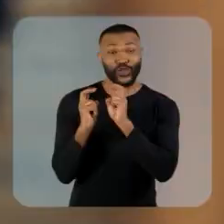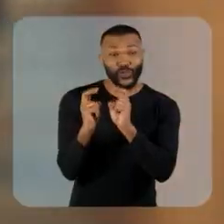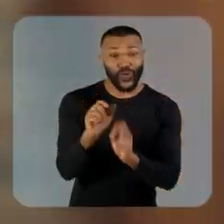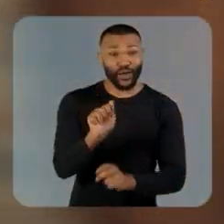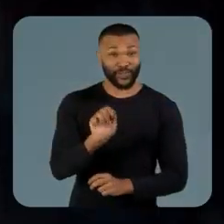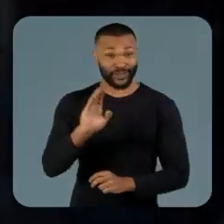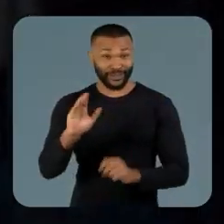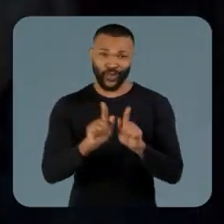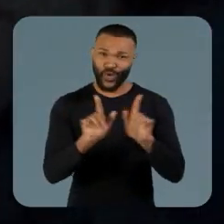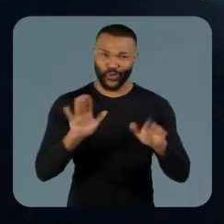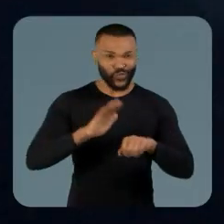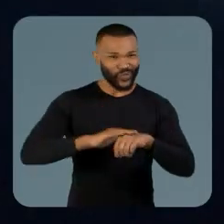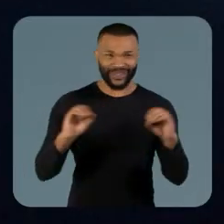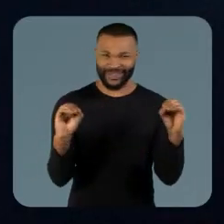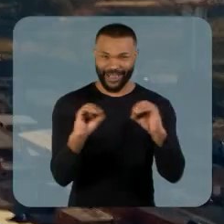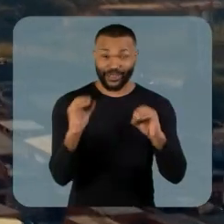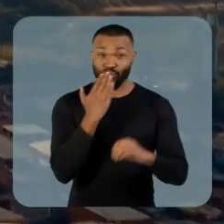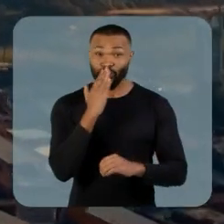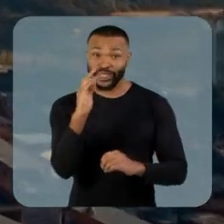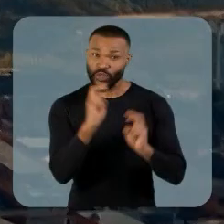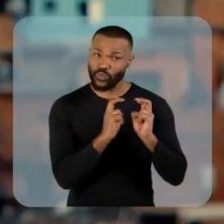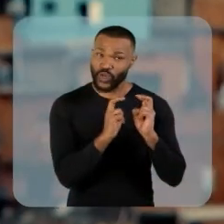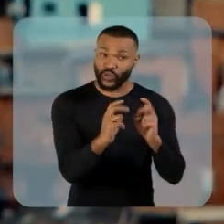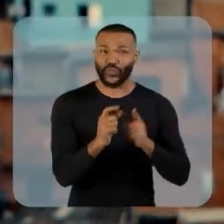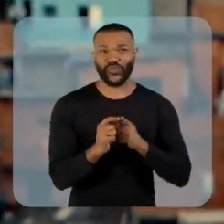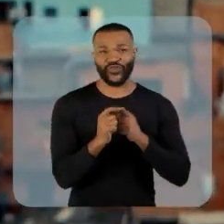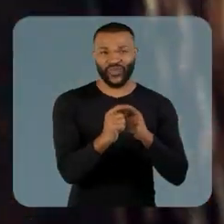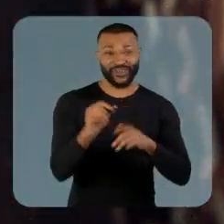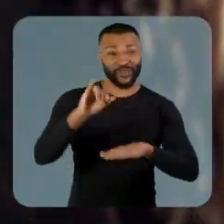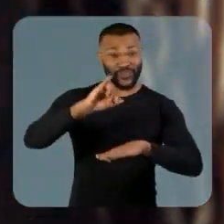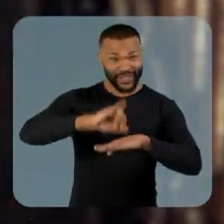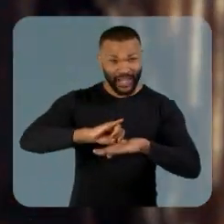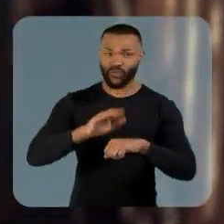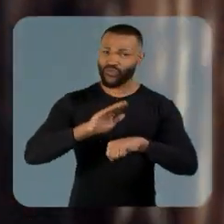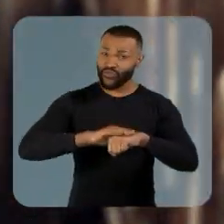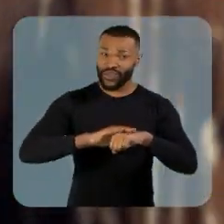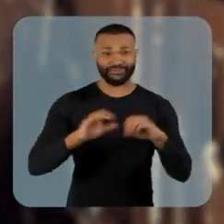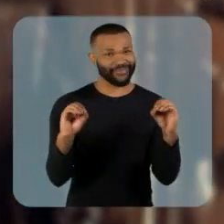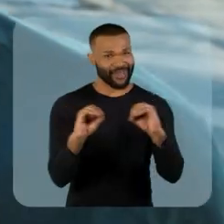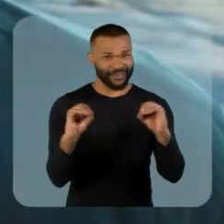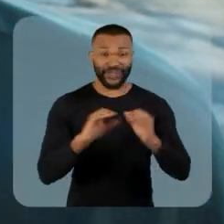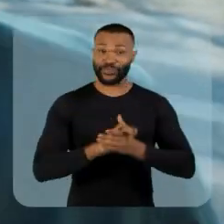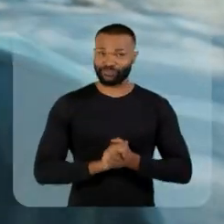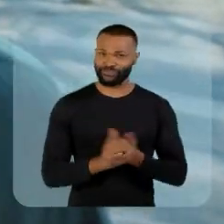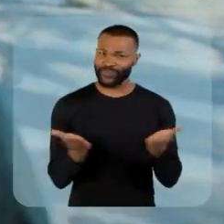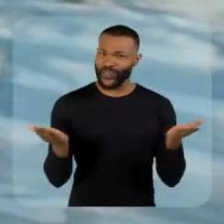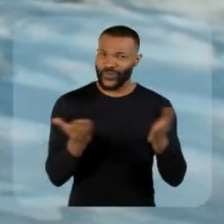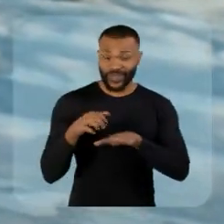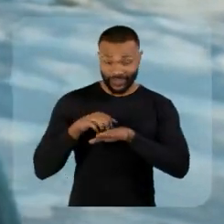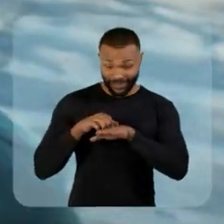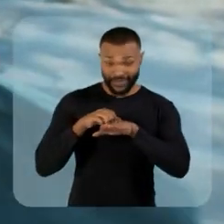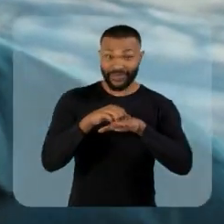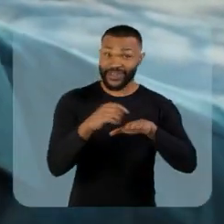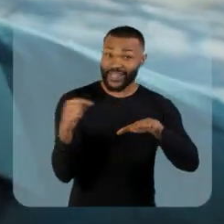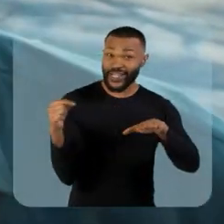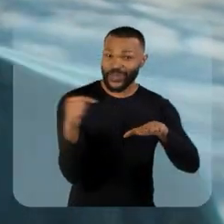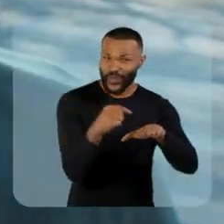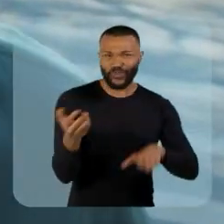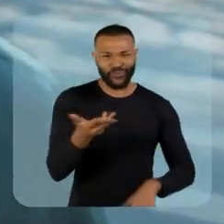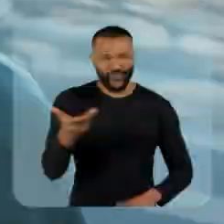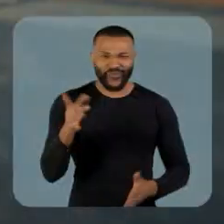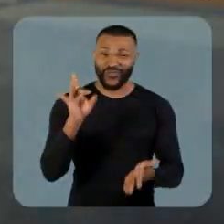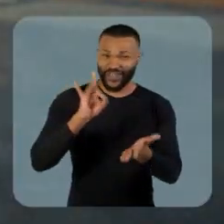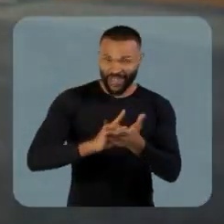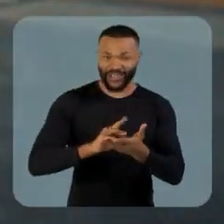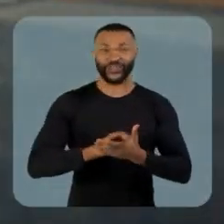ABC. Não cumpriram. Prometeram mais estações na periferia da capital. Também não cumpriram. É hora do transporte público andar